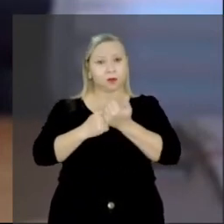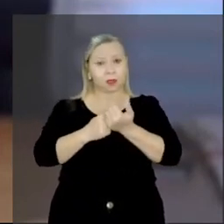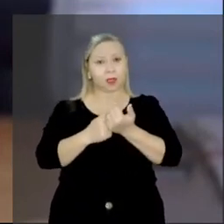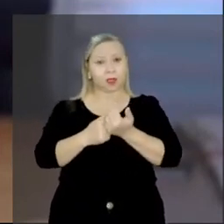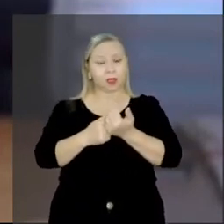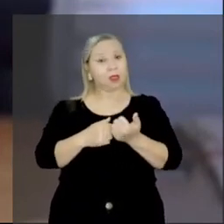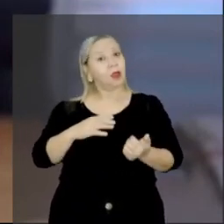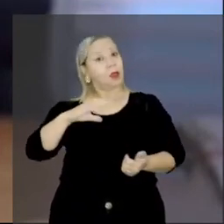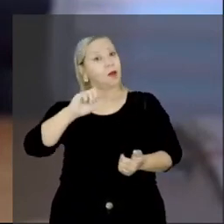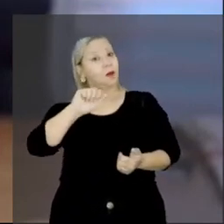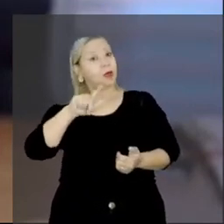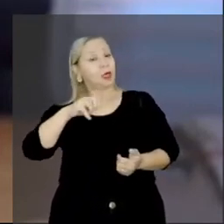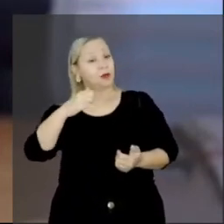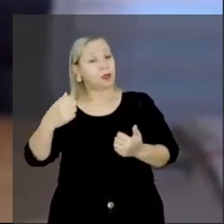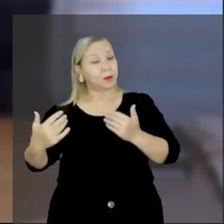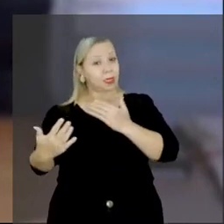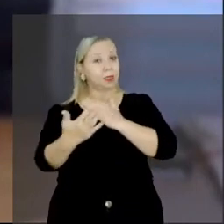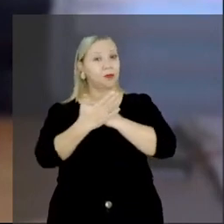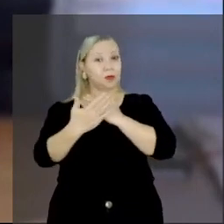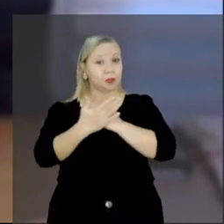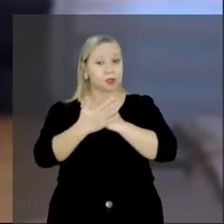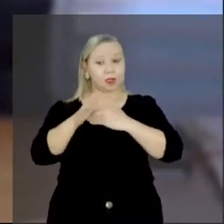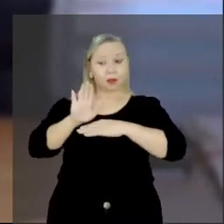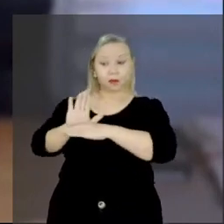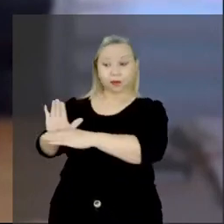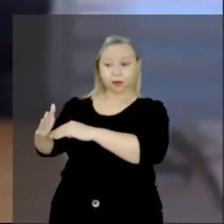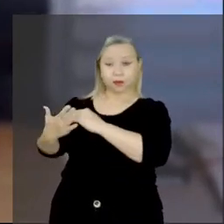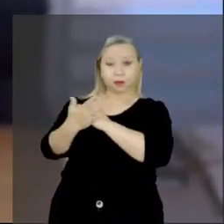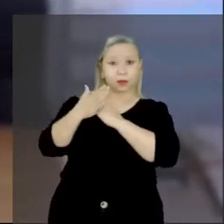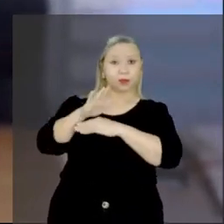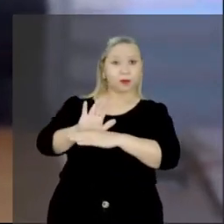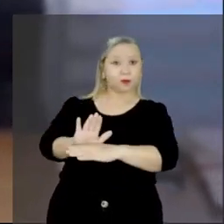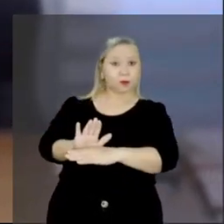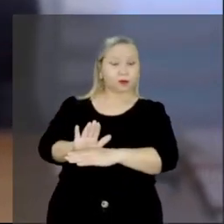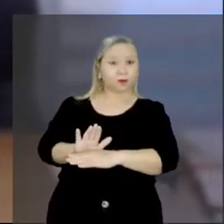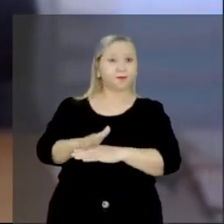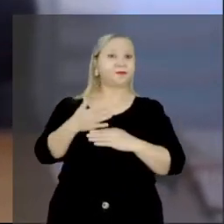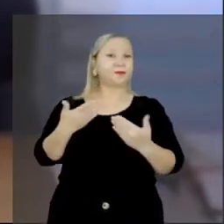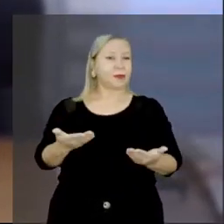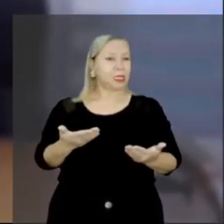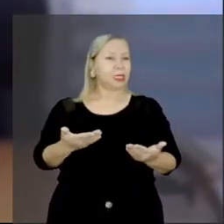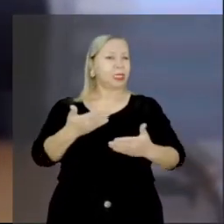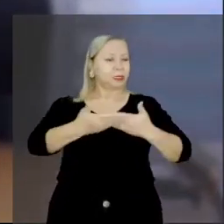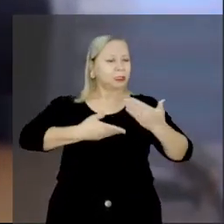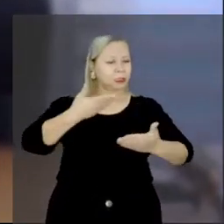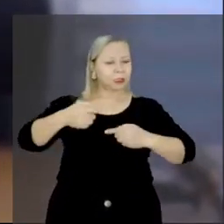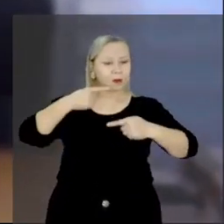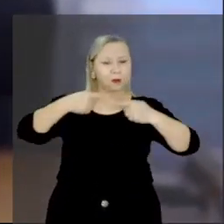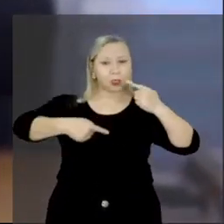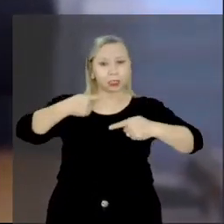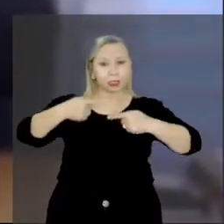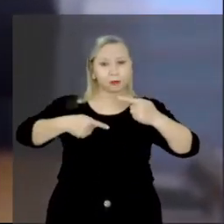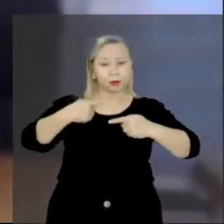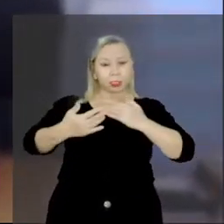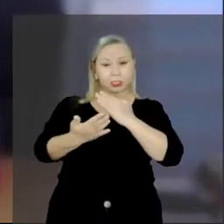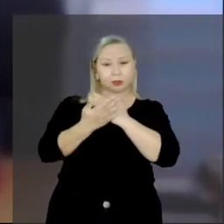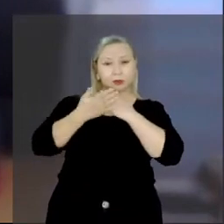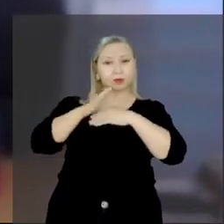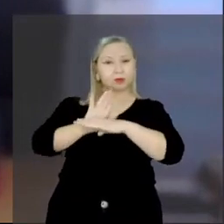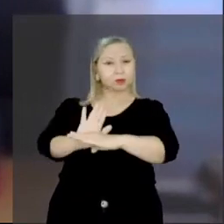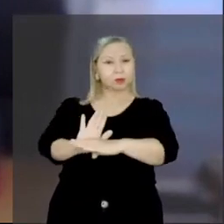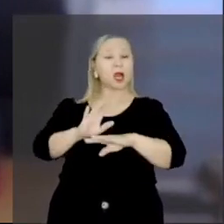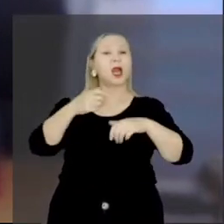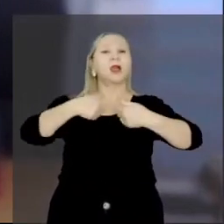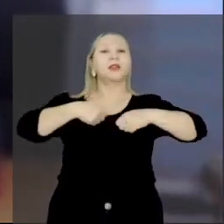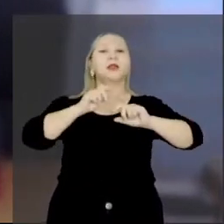A segunda coisa é com relação ao Rodrigo Pacheco. Eu, sinceramente, eu nunca vi no Rodrigo Pacheco, desde que